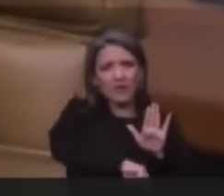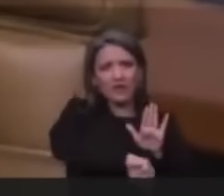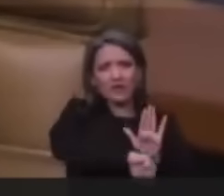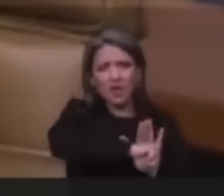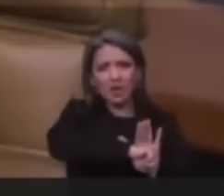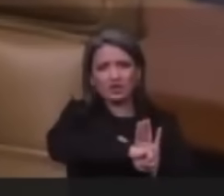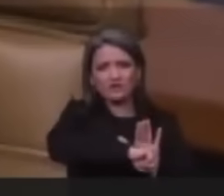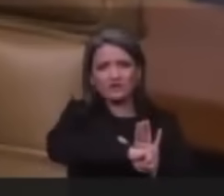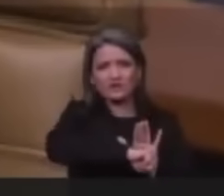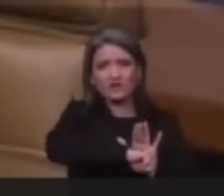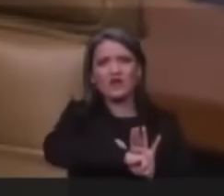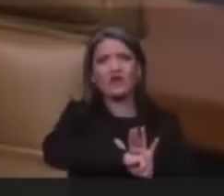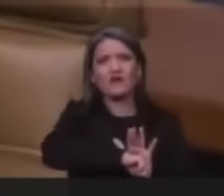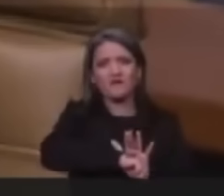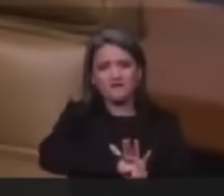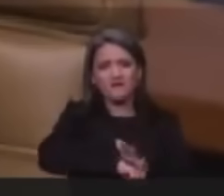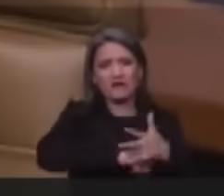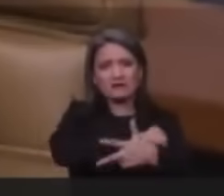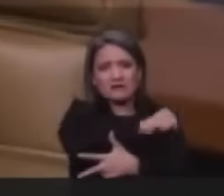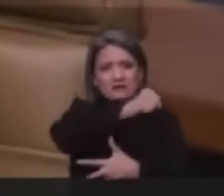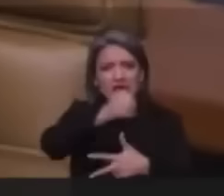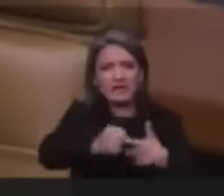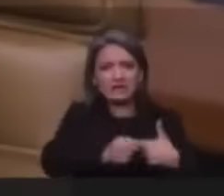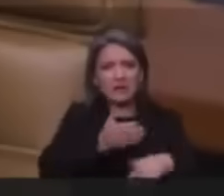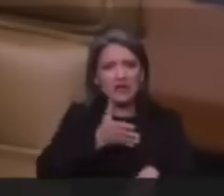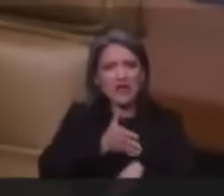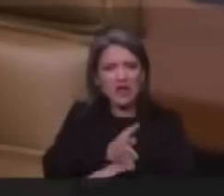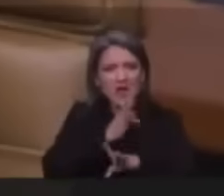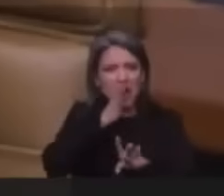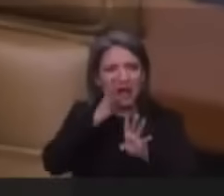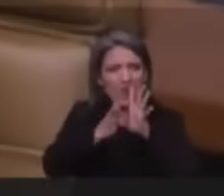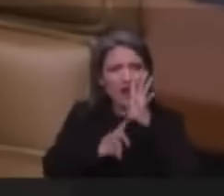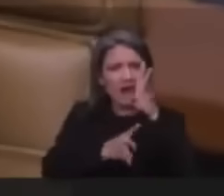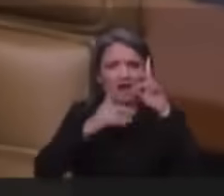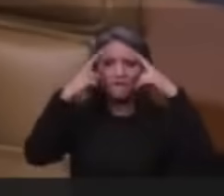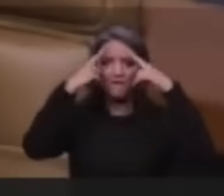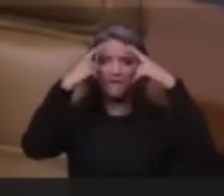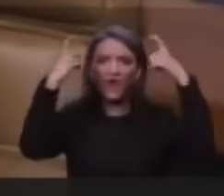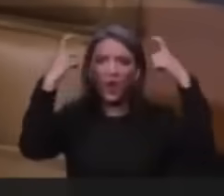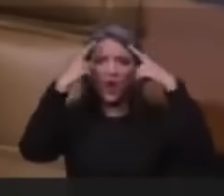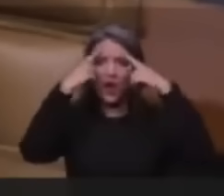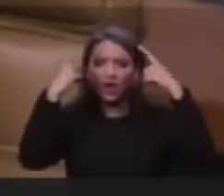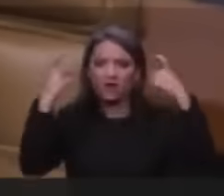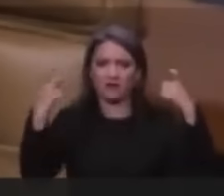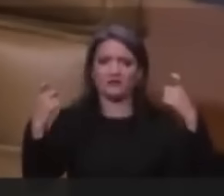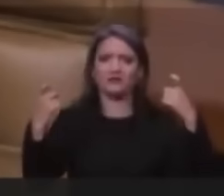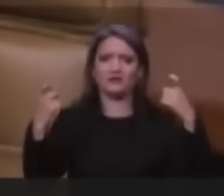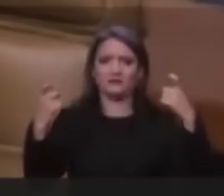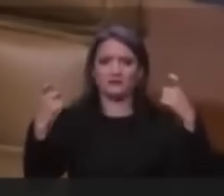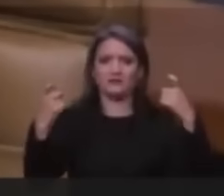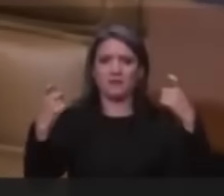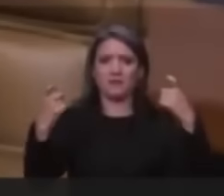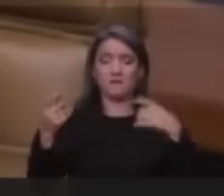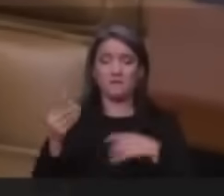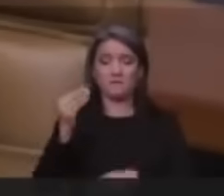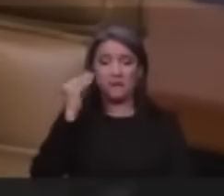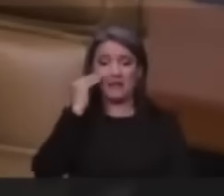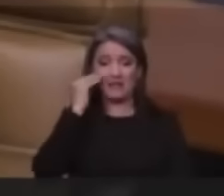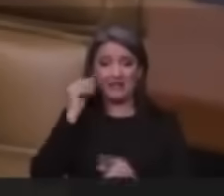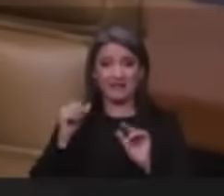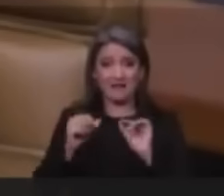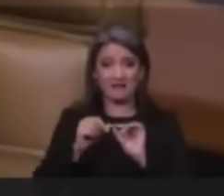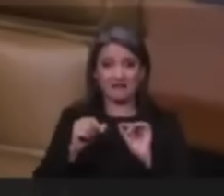a sede dos três poderes de forma violenta é para tentar derrubar o governo